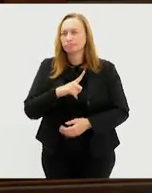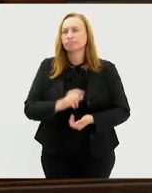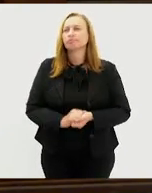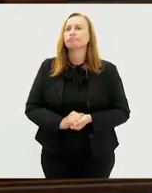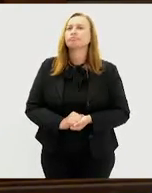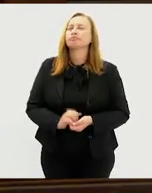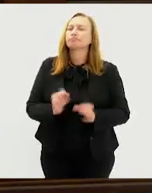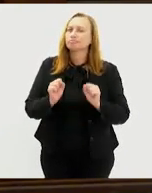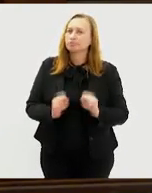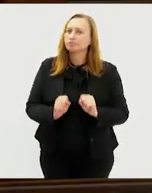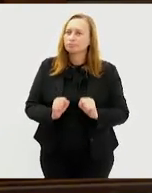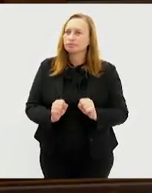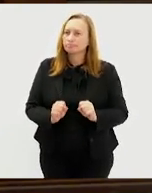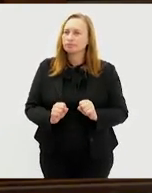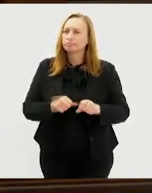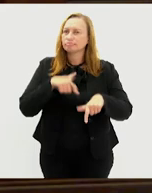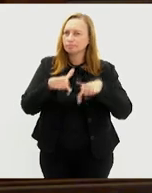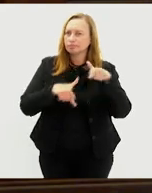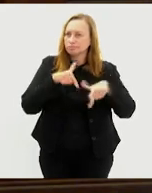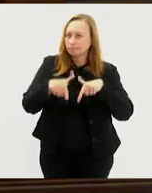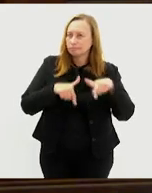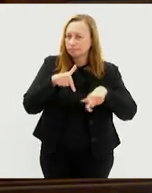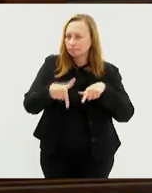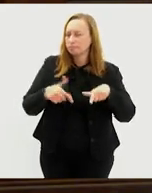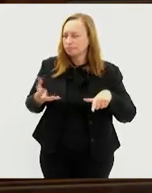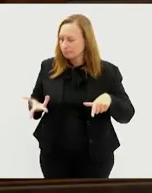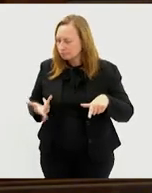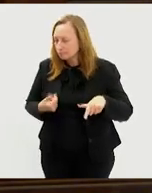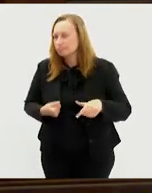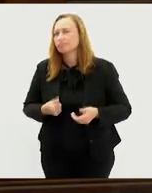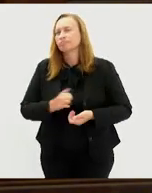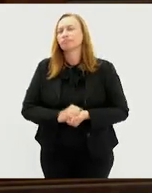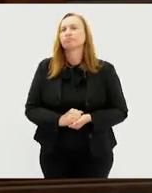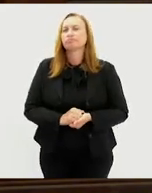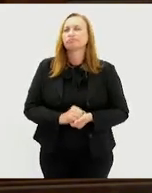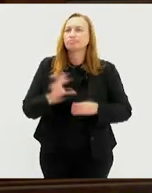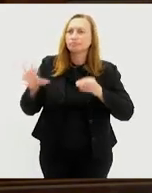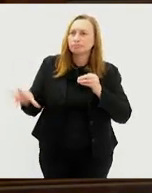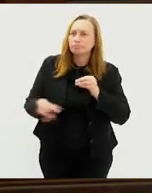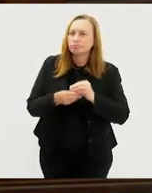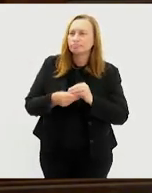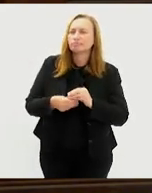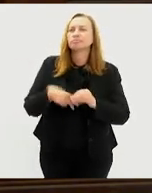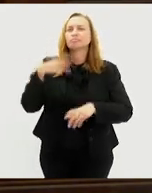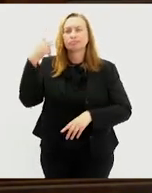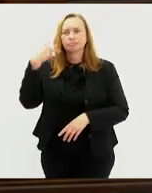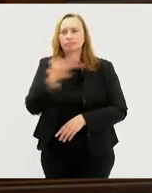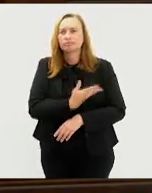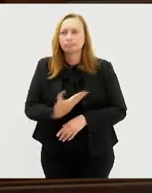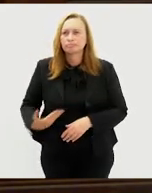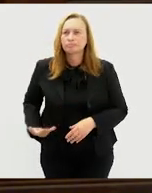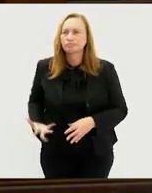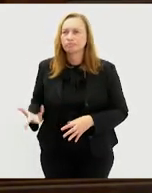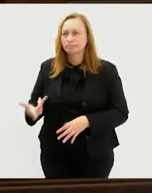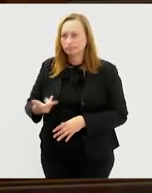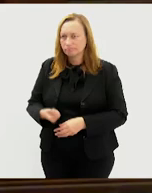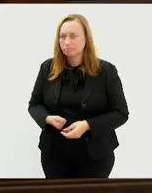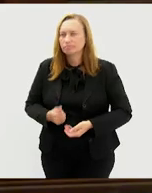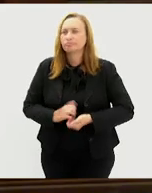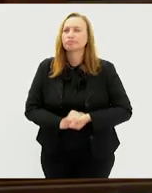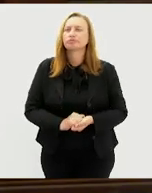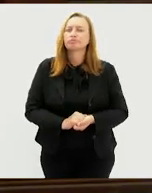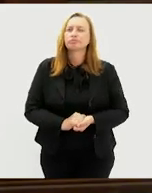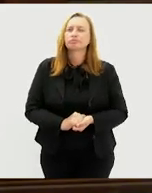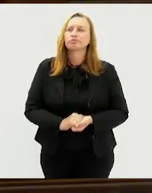exercer as suas funções de implementar políticas públicas de qualidade